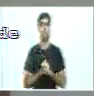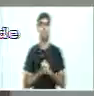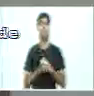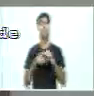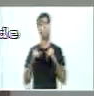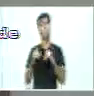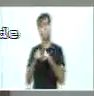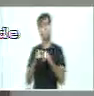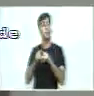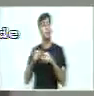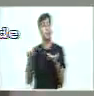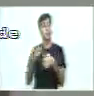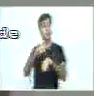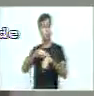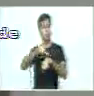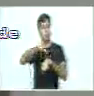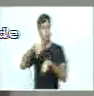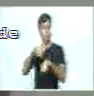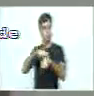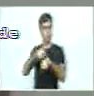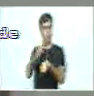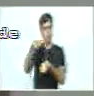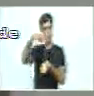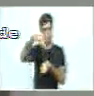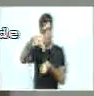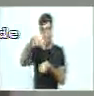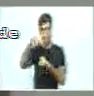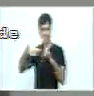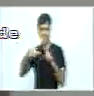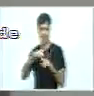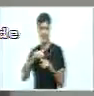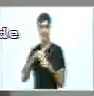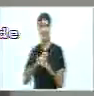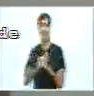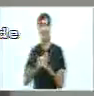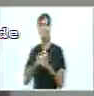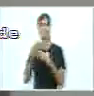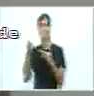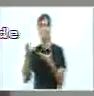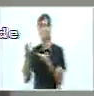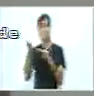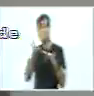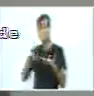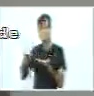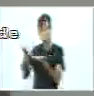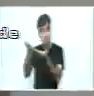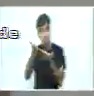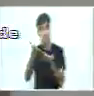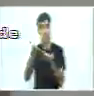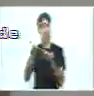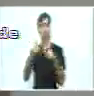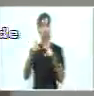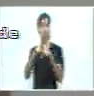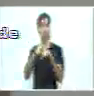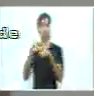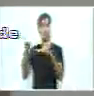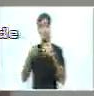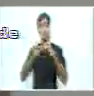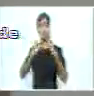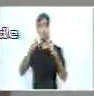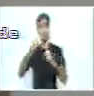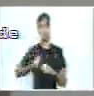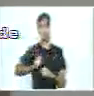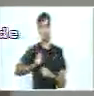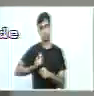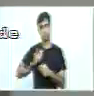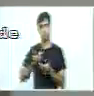A aproveitar esses um minuto e meio que me resta para convidar os colegas, para convidar o público